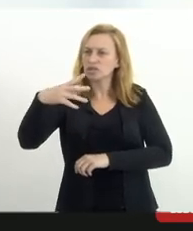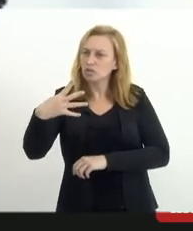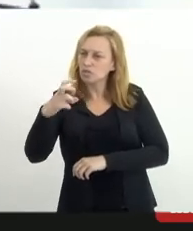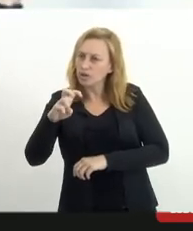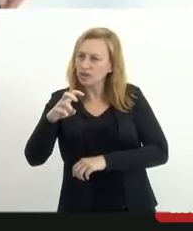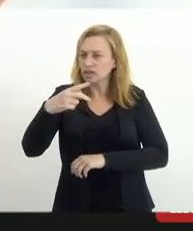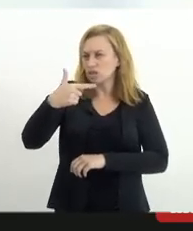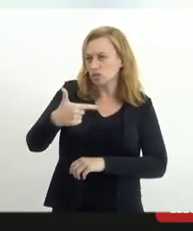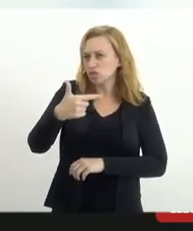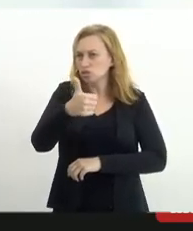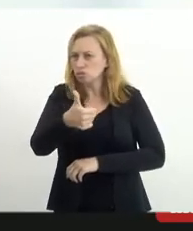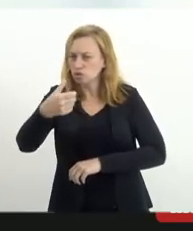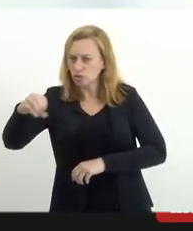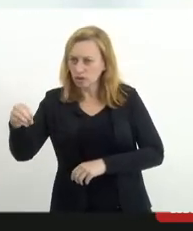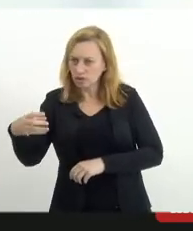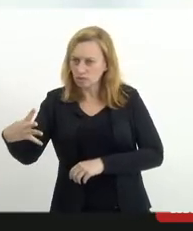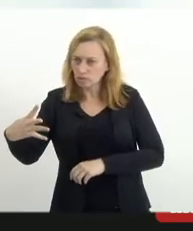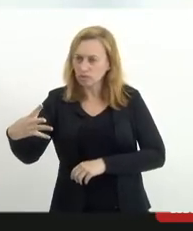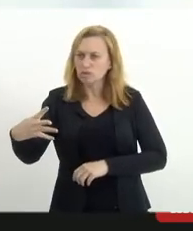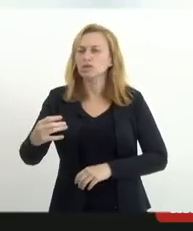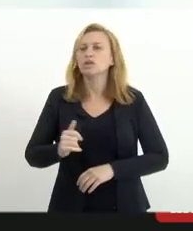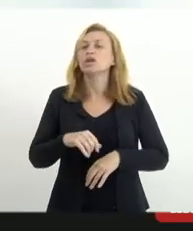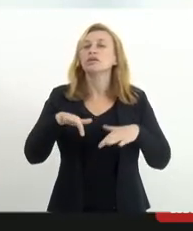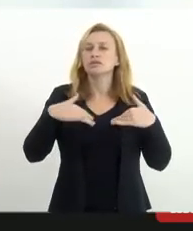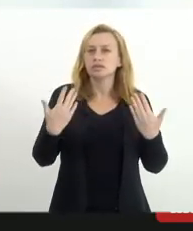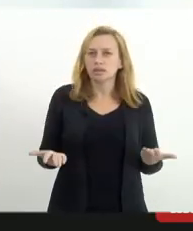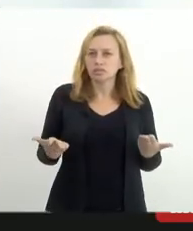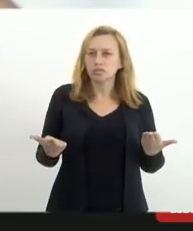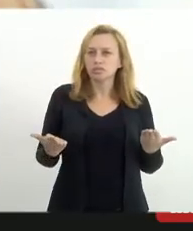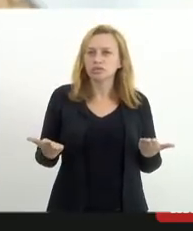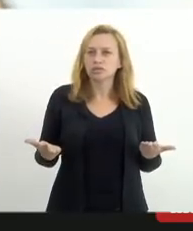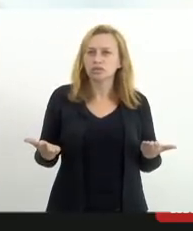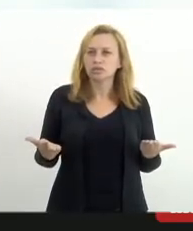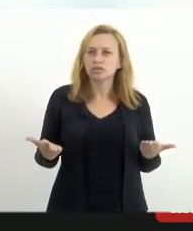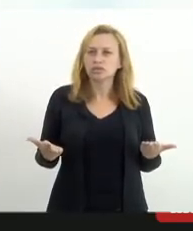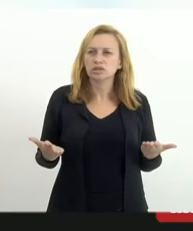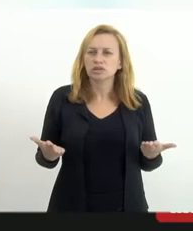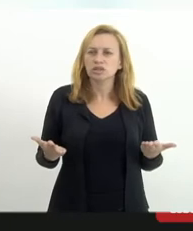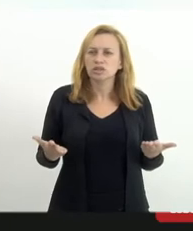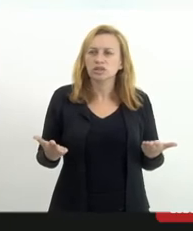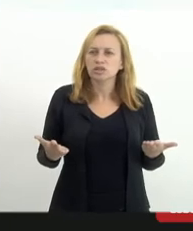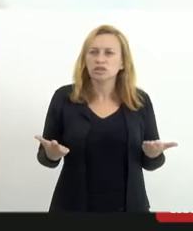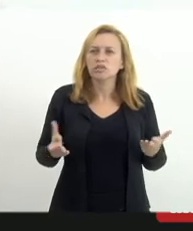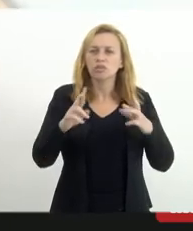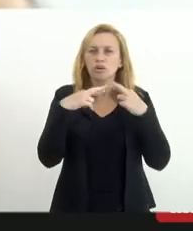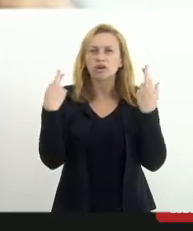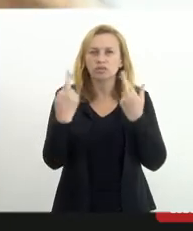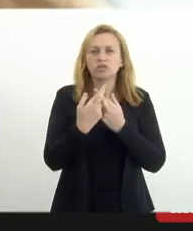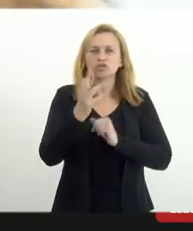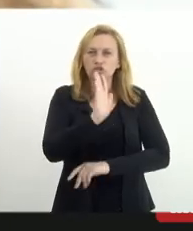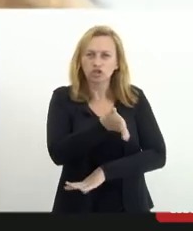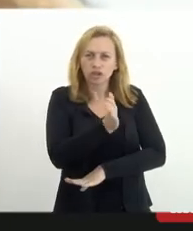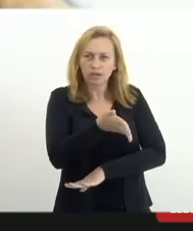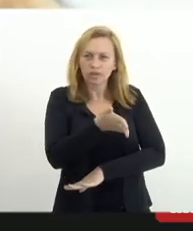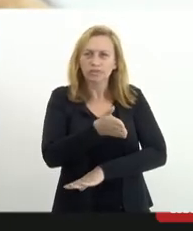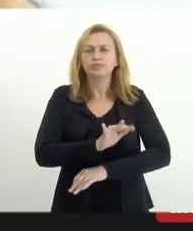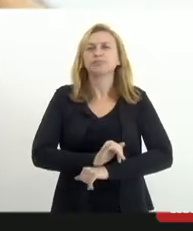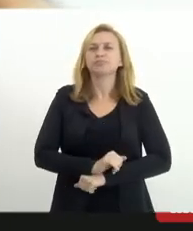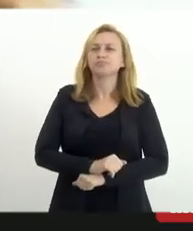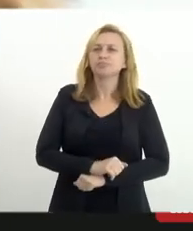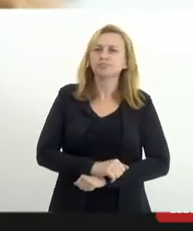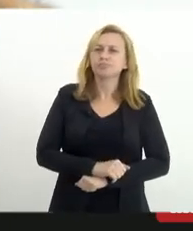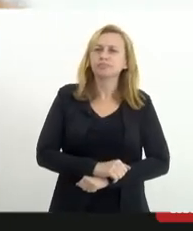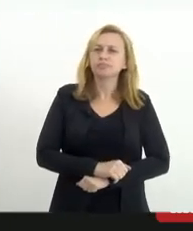10.852, de 2004. Então, acho que com esta reunião,